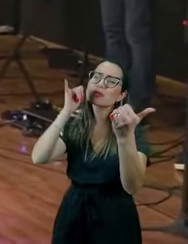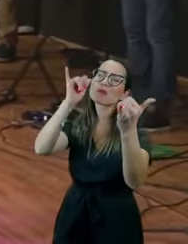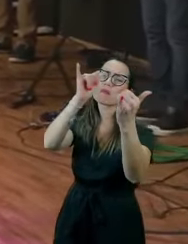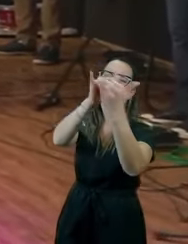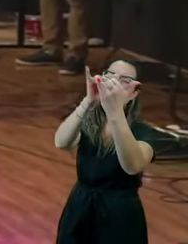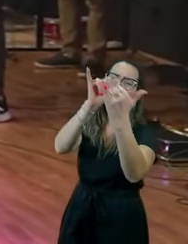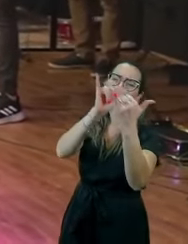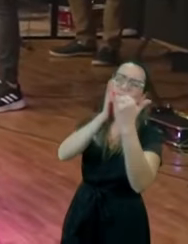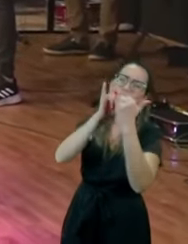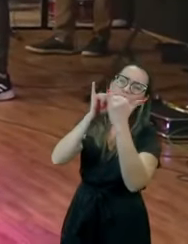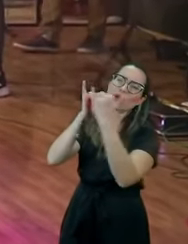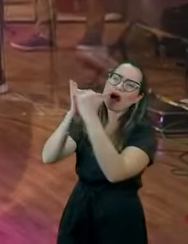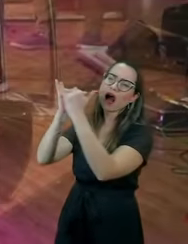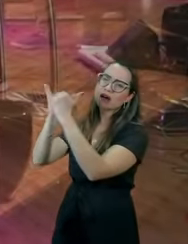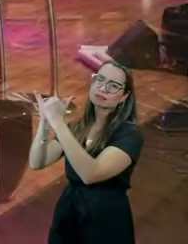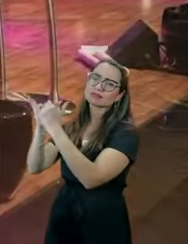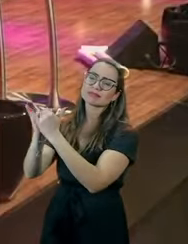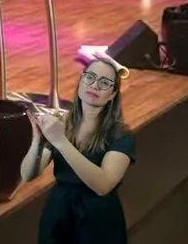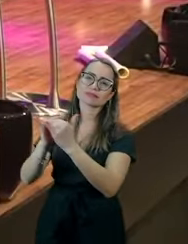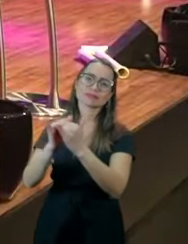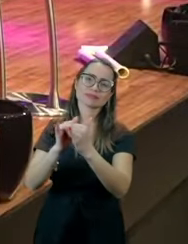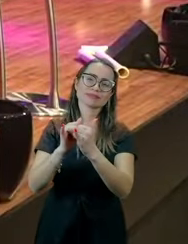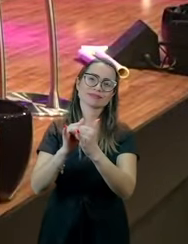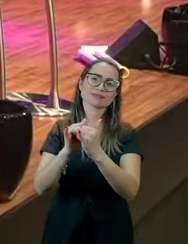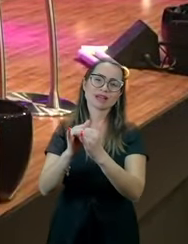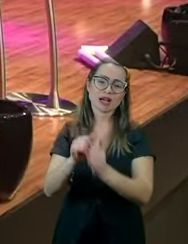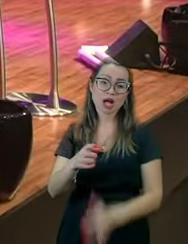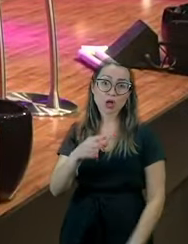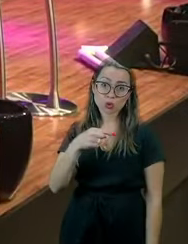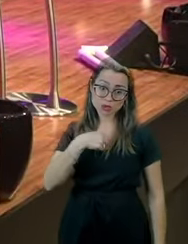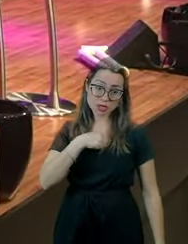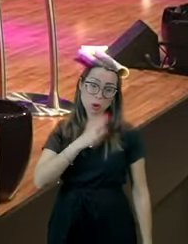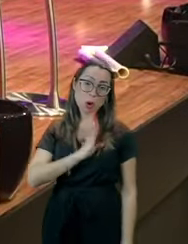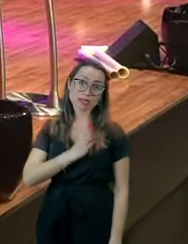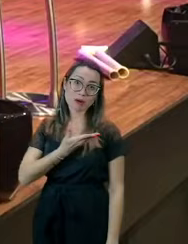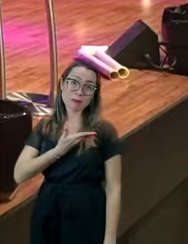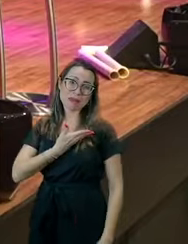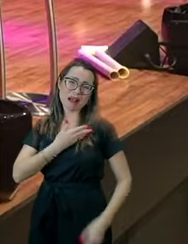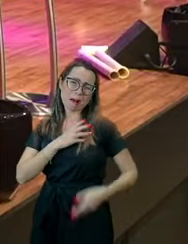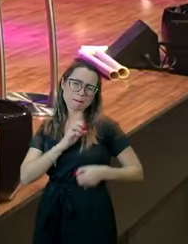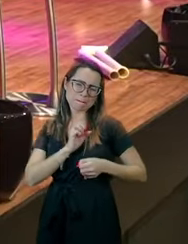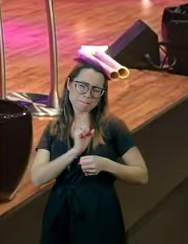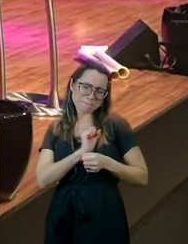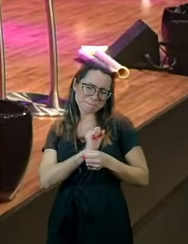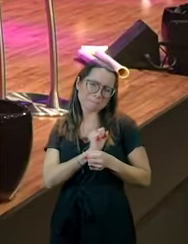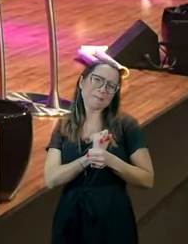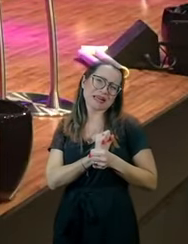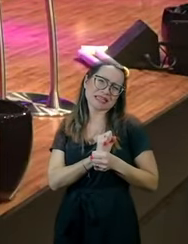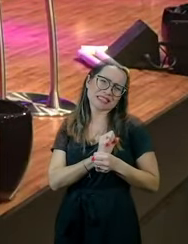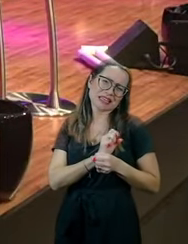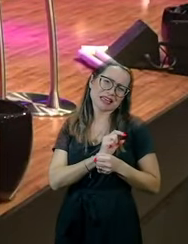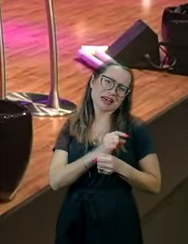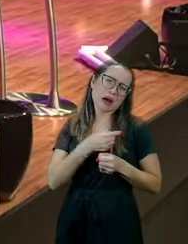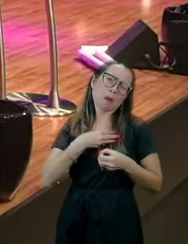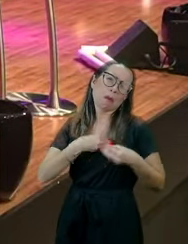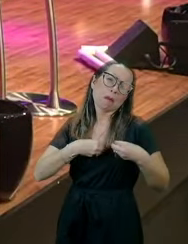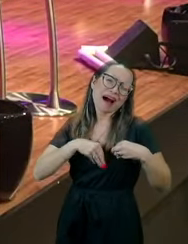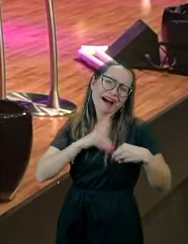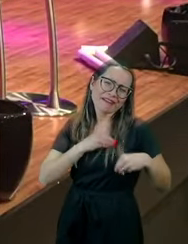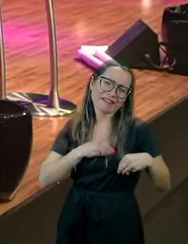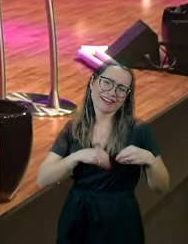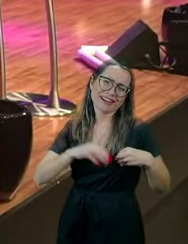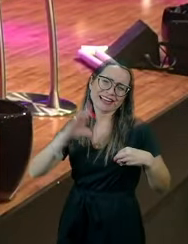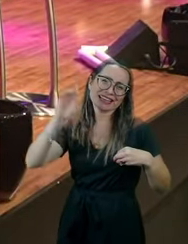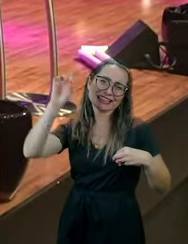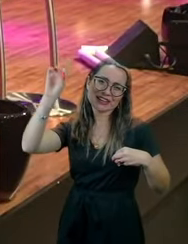Você precisa liberar pessoas que feriram você, que você acreditava que eram conexões. O Senhor vai vir com cura nessa noite